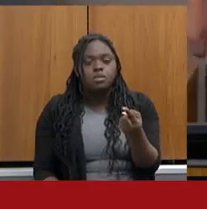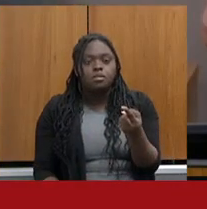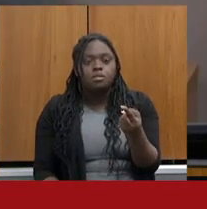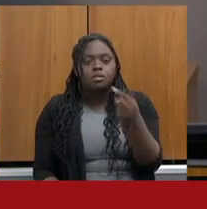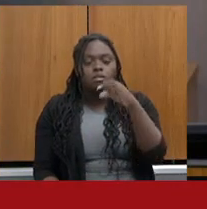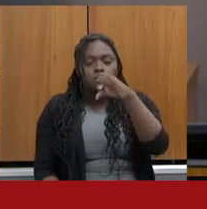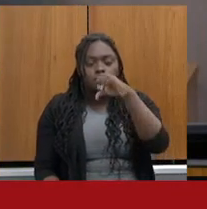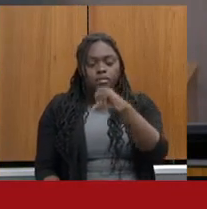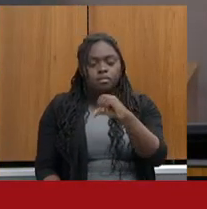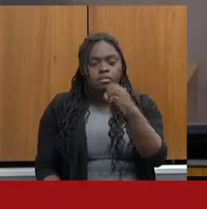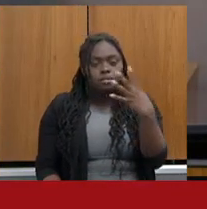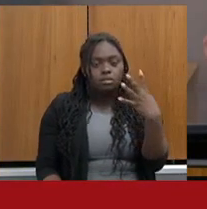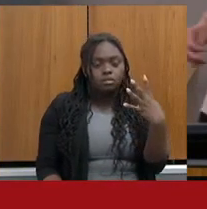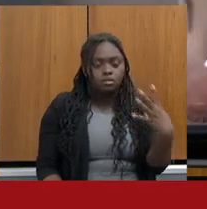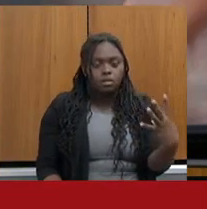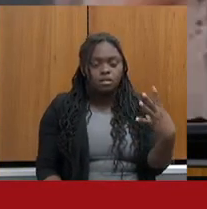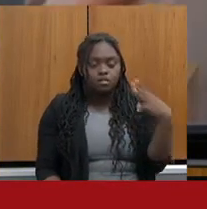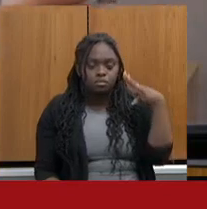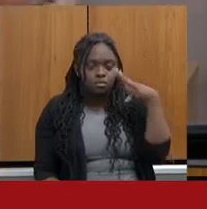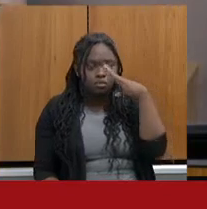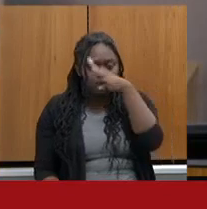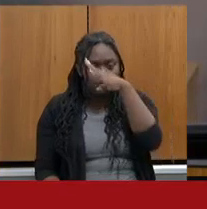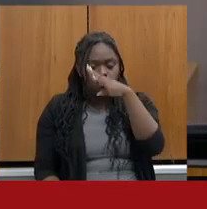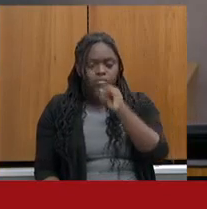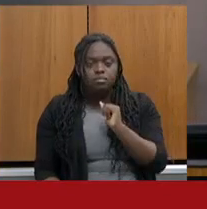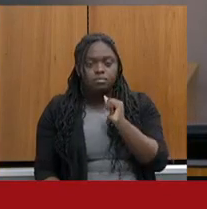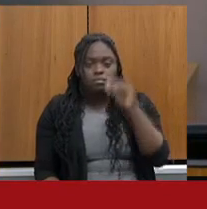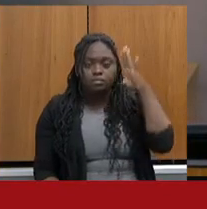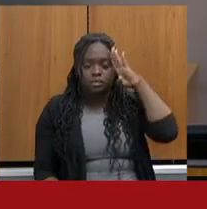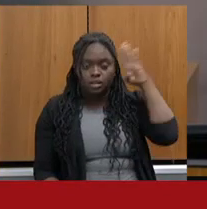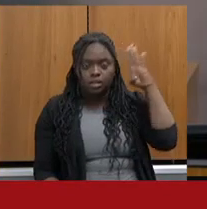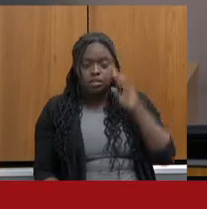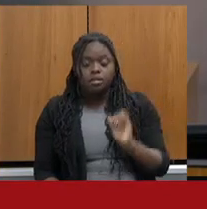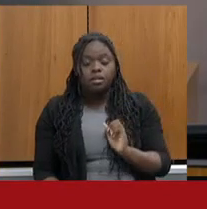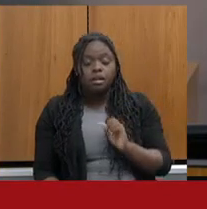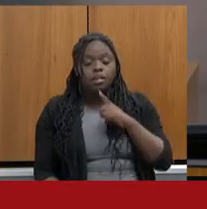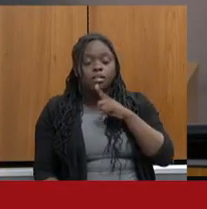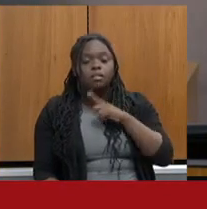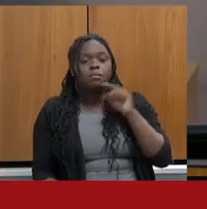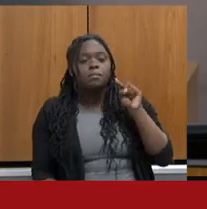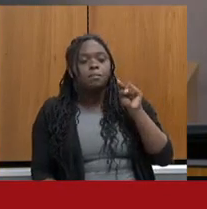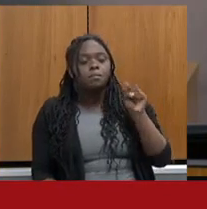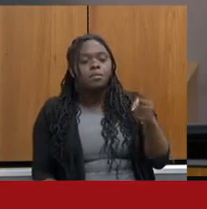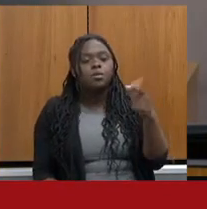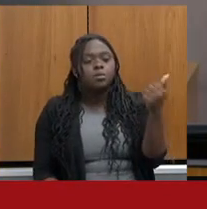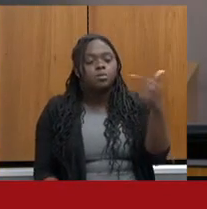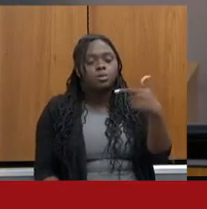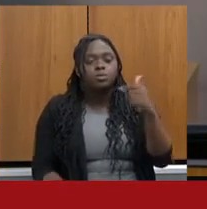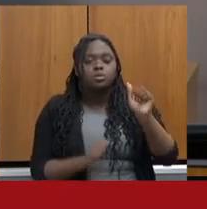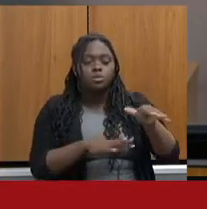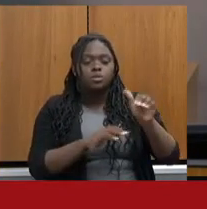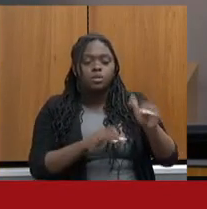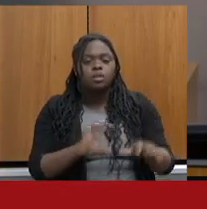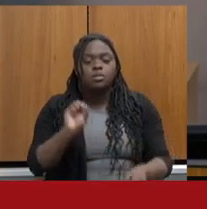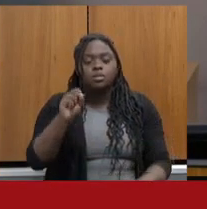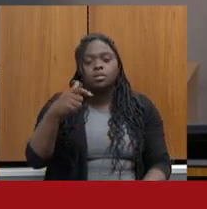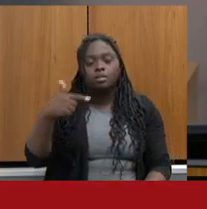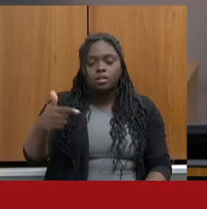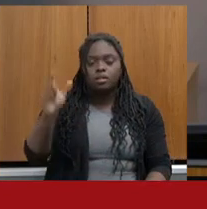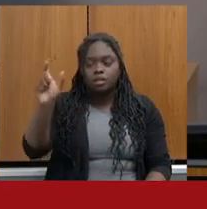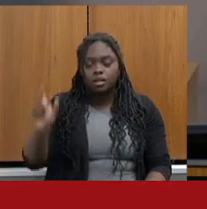1094 militares sendo 1012 soldados e 82 Cadetes que